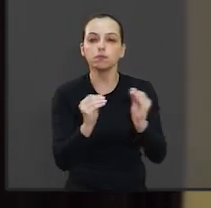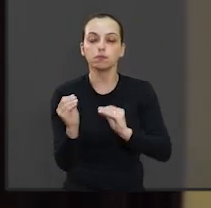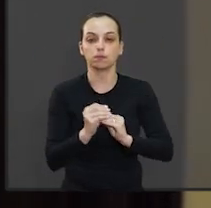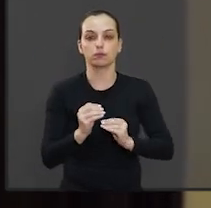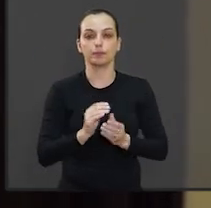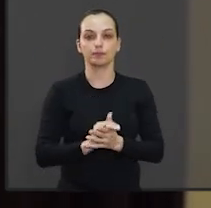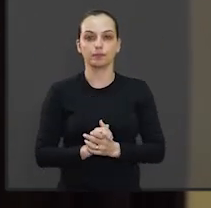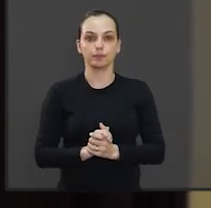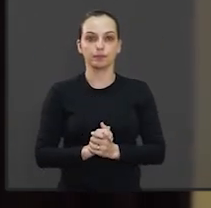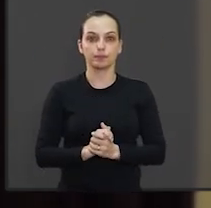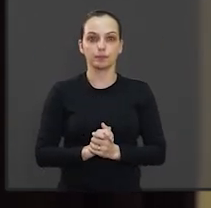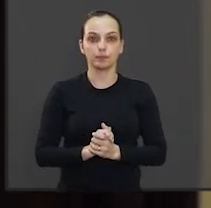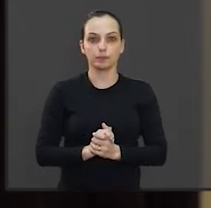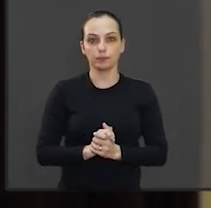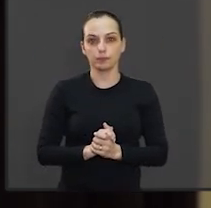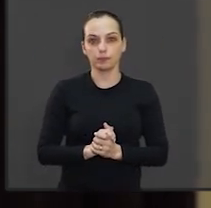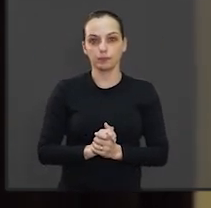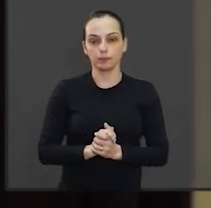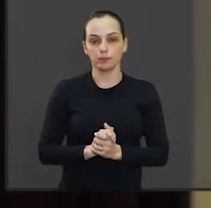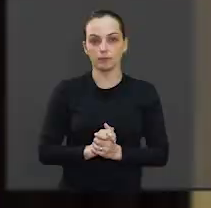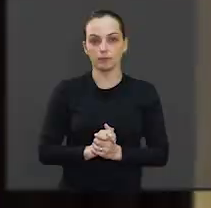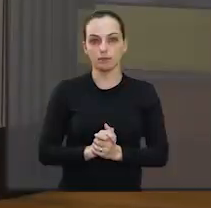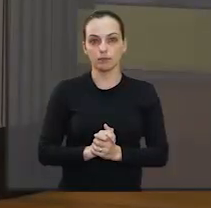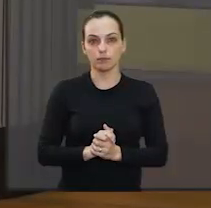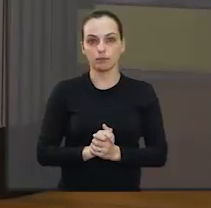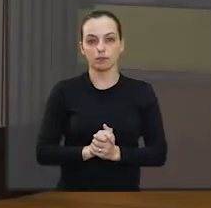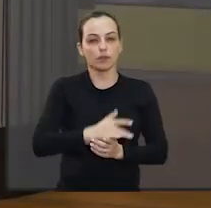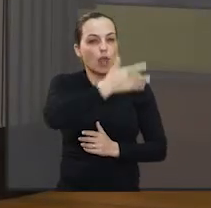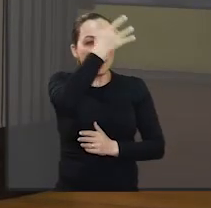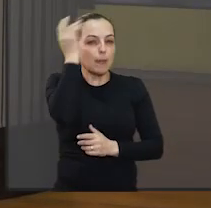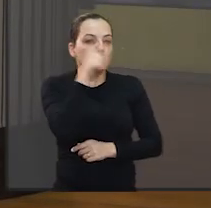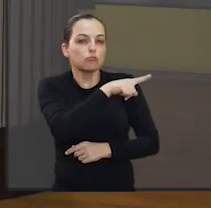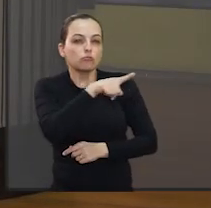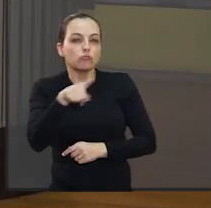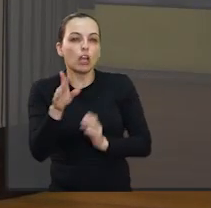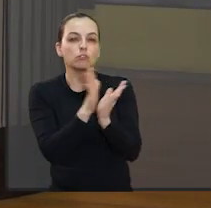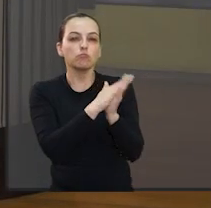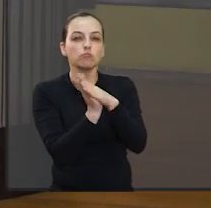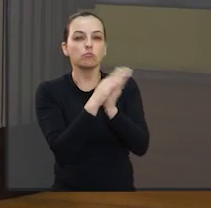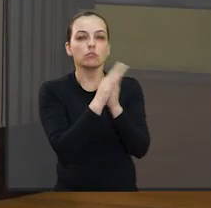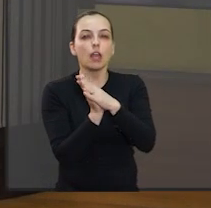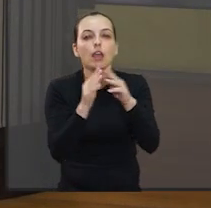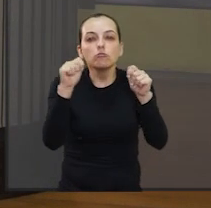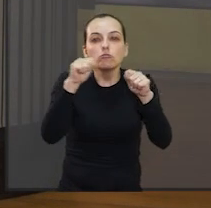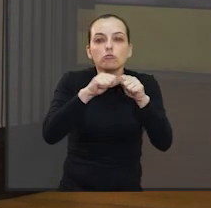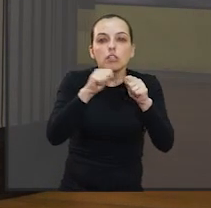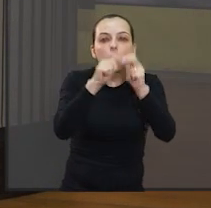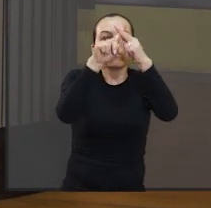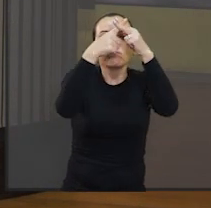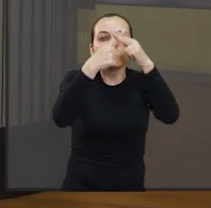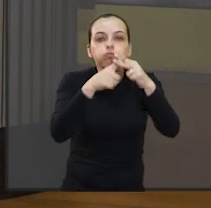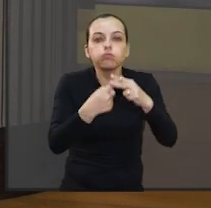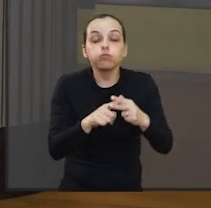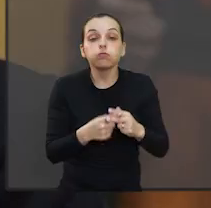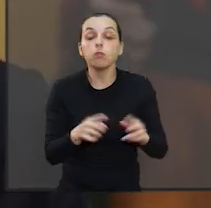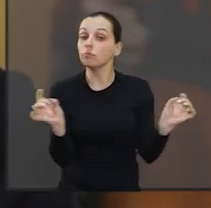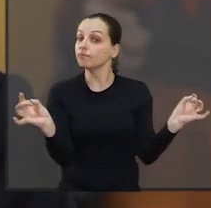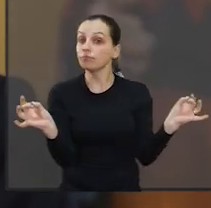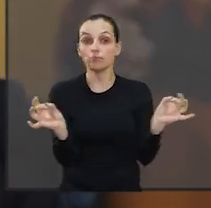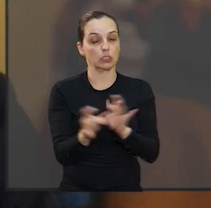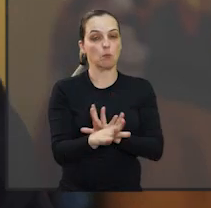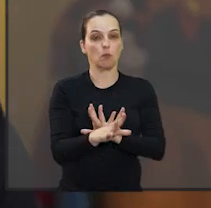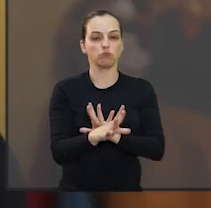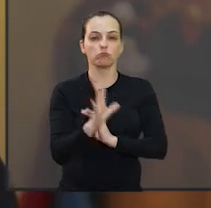do cotidiano mesmo, né? Uma reportagem de TV. Quando você escolhe esse texto, baseado nisso que eu disse, você